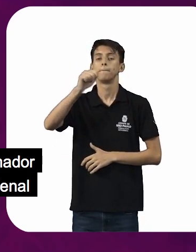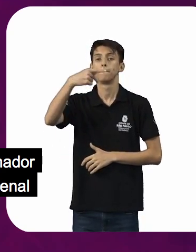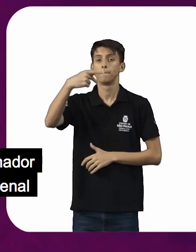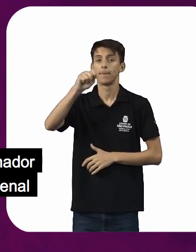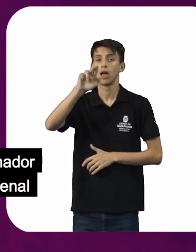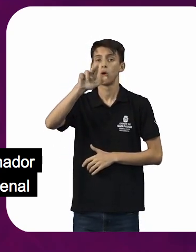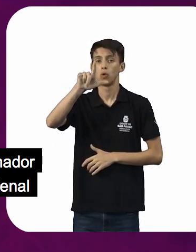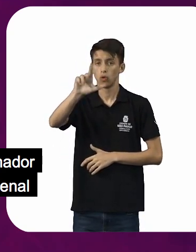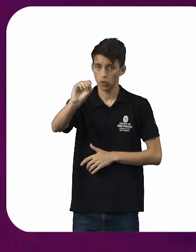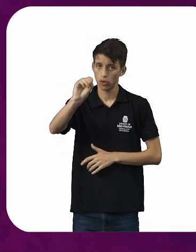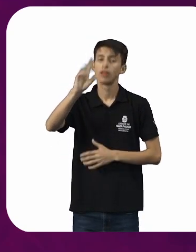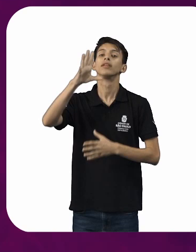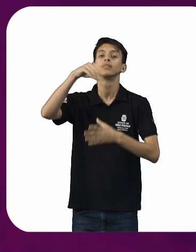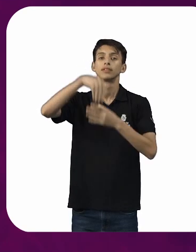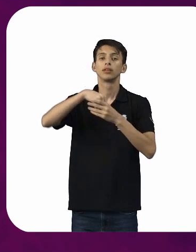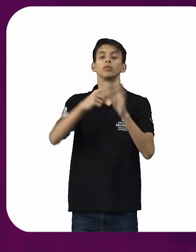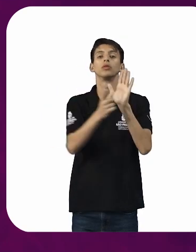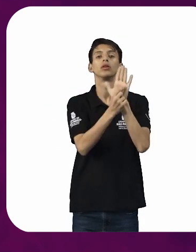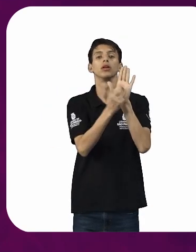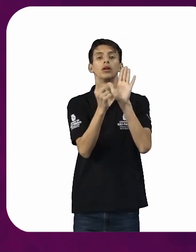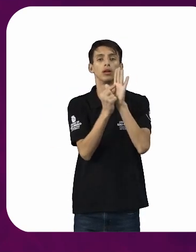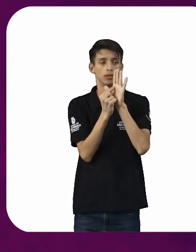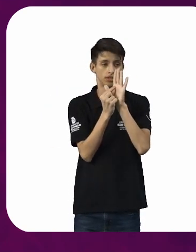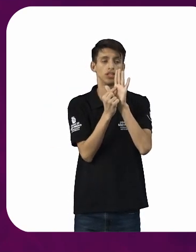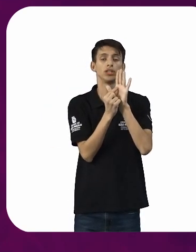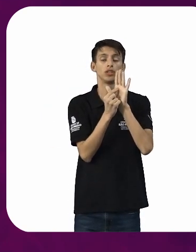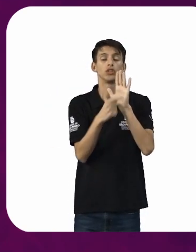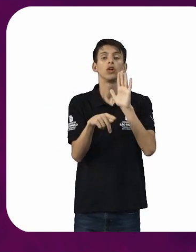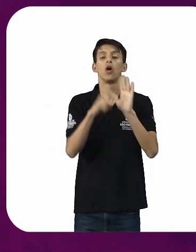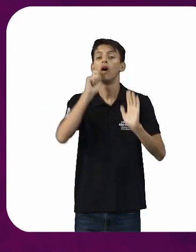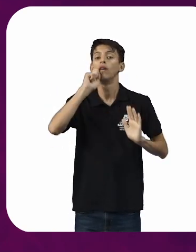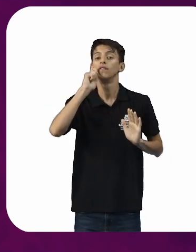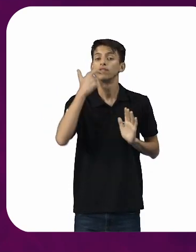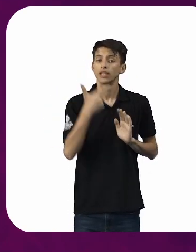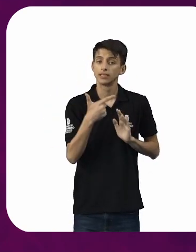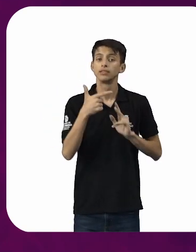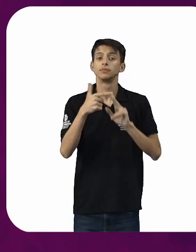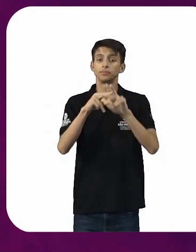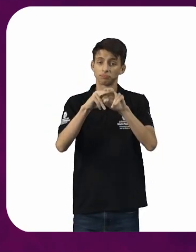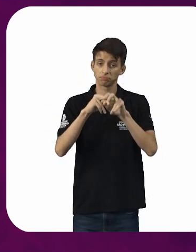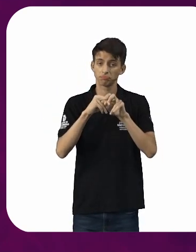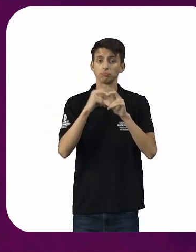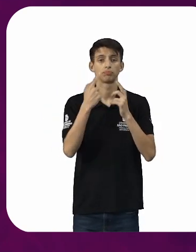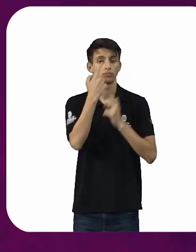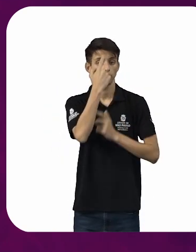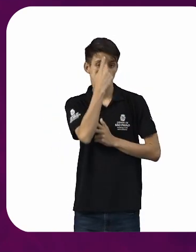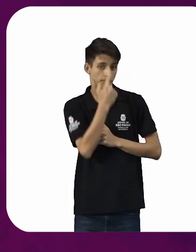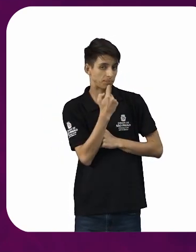Código Penal esse tipo de injúria qualificada, né, pela discriminação racial.